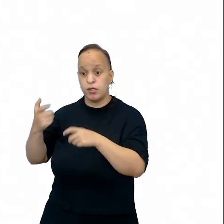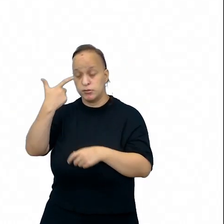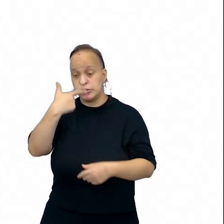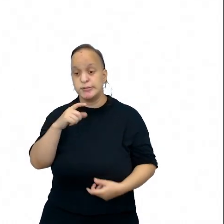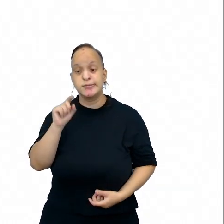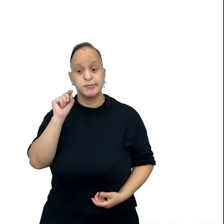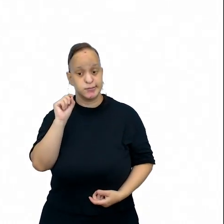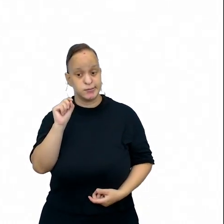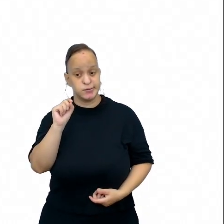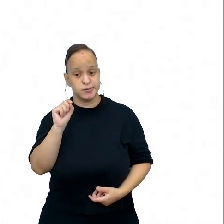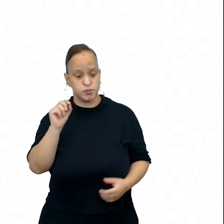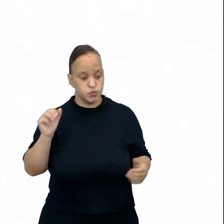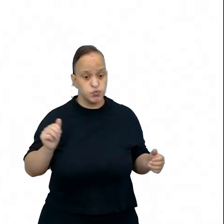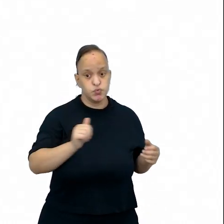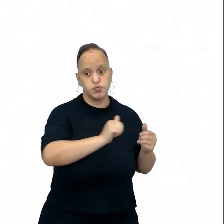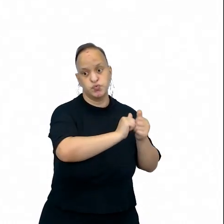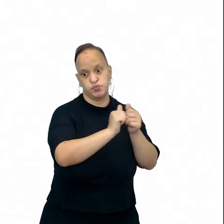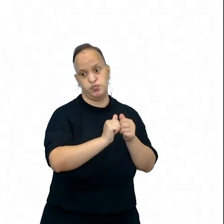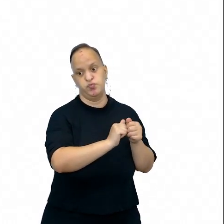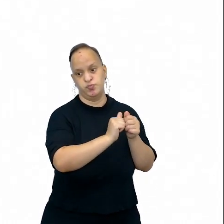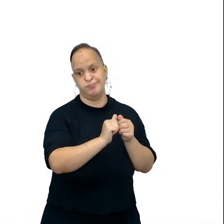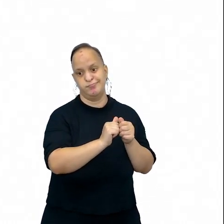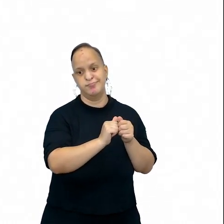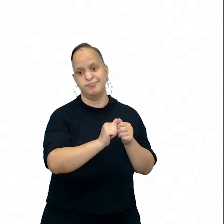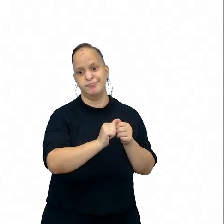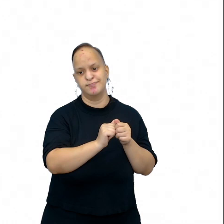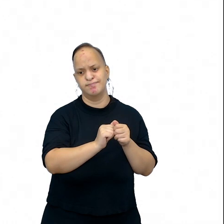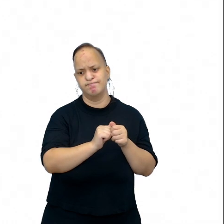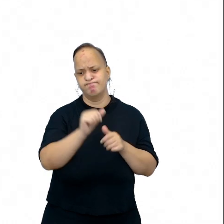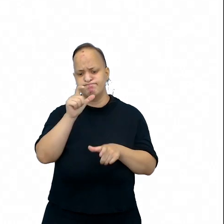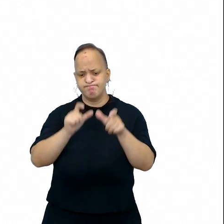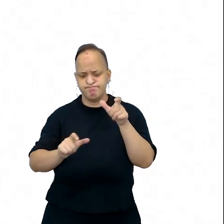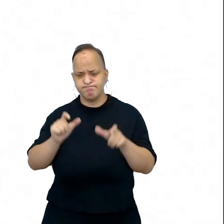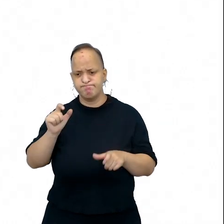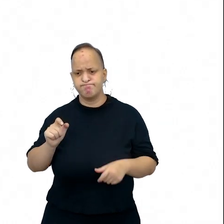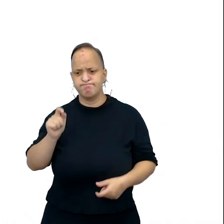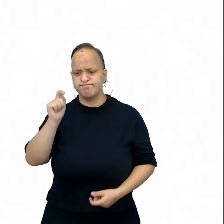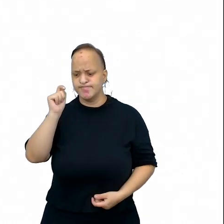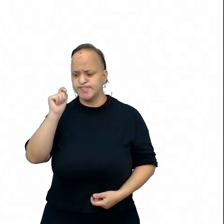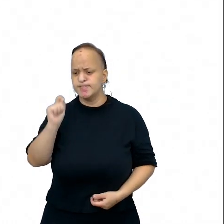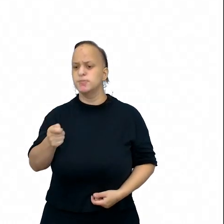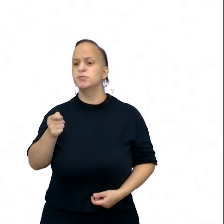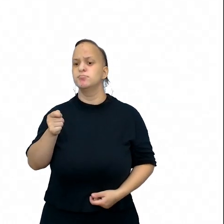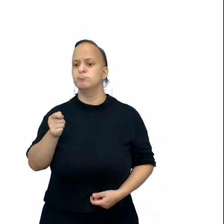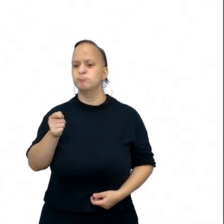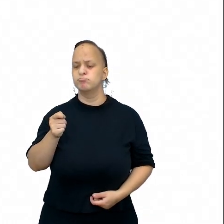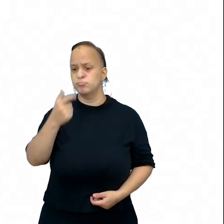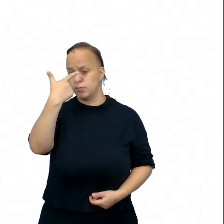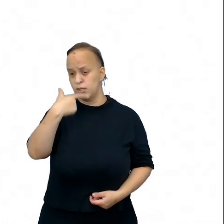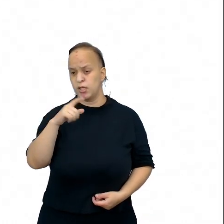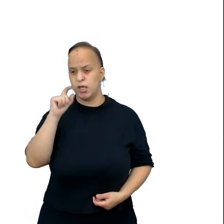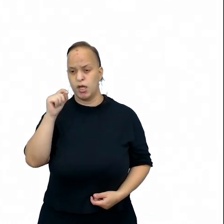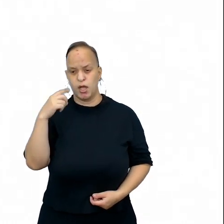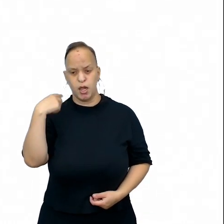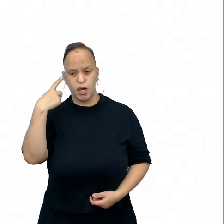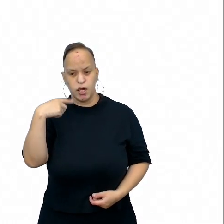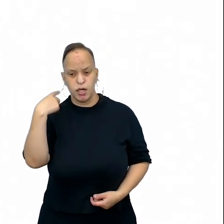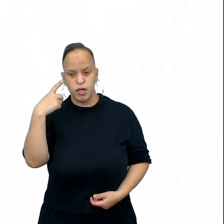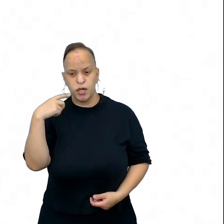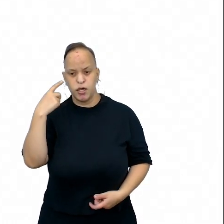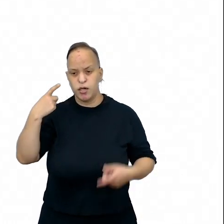julgamento, pensando também quem será o juiz, o réu, advogados de acusação, de